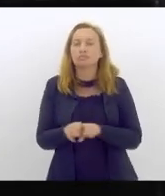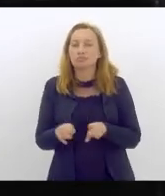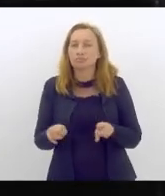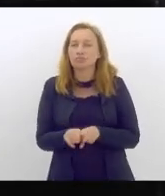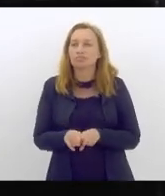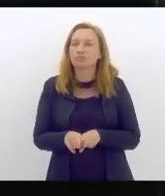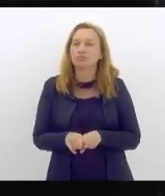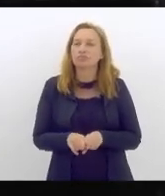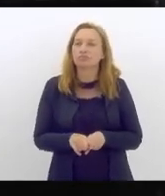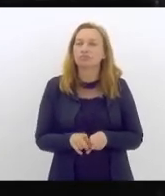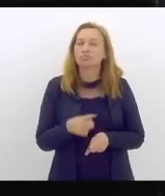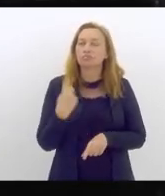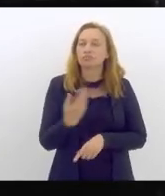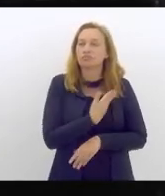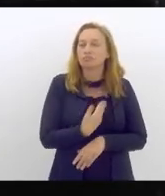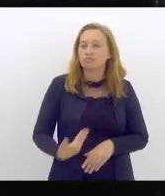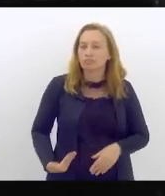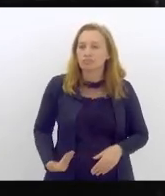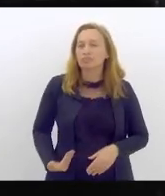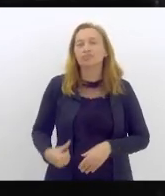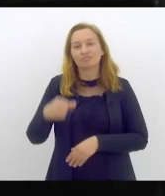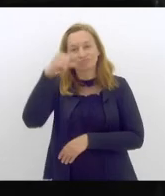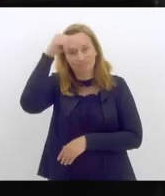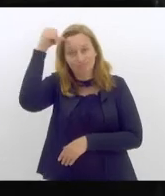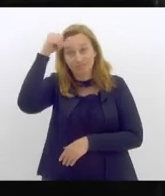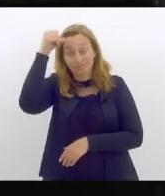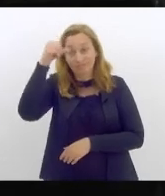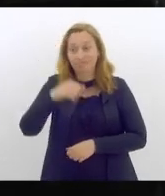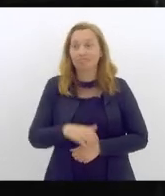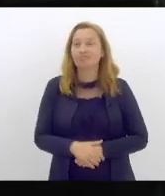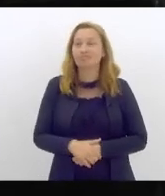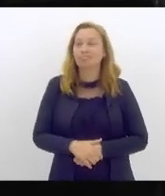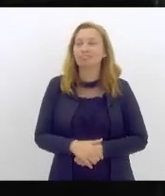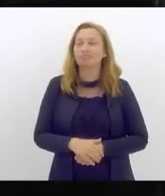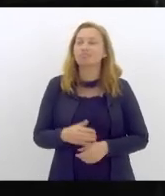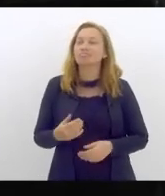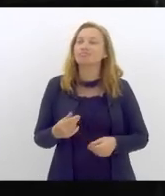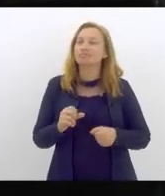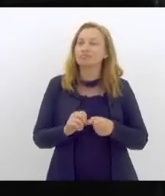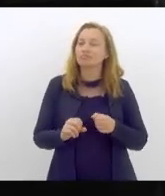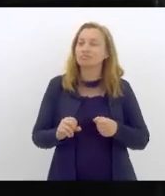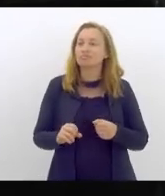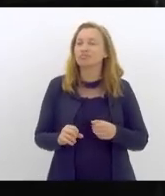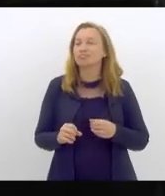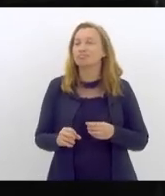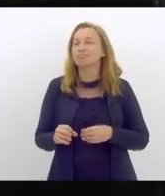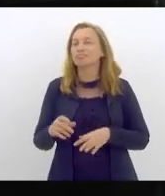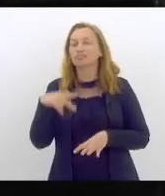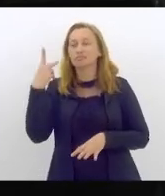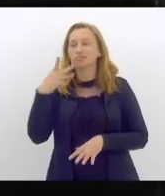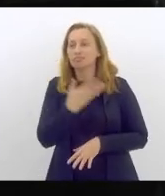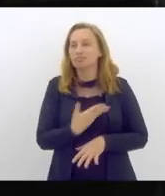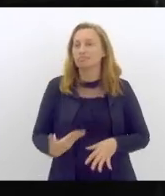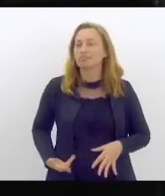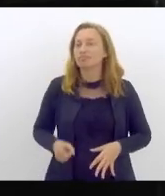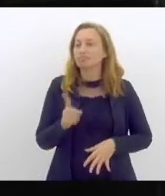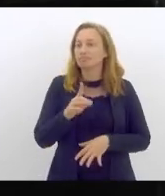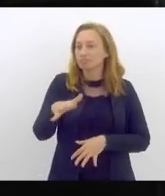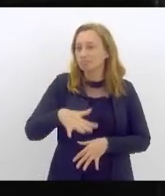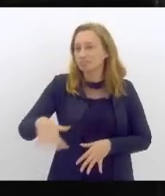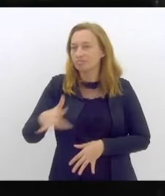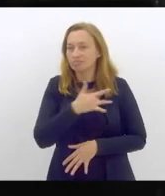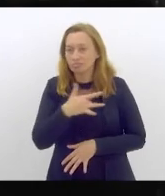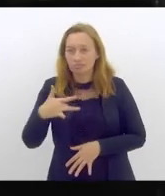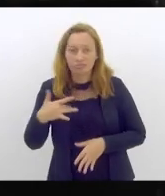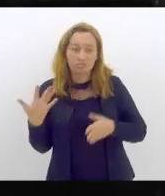também pelo nosso Governador Cláudio Castro que tem executado políticas públicas não só na área da